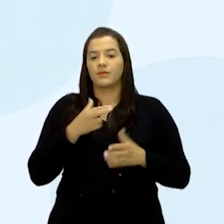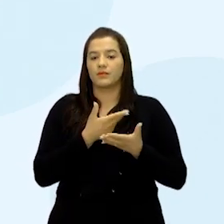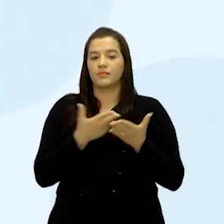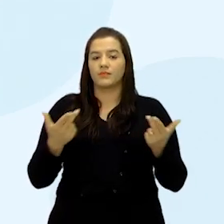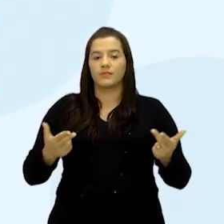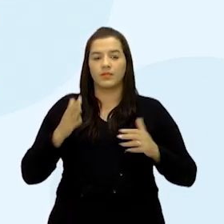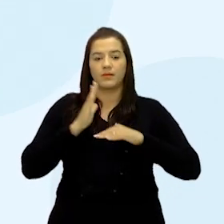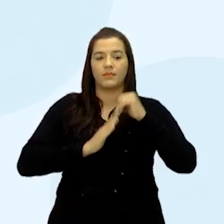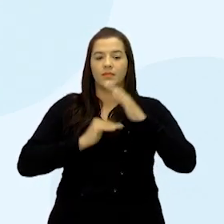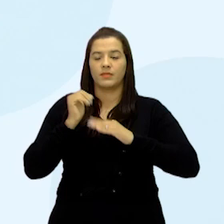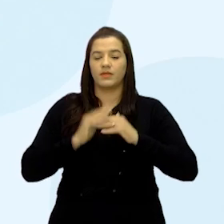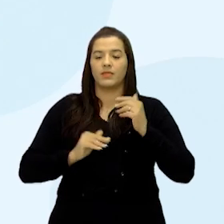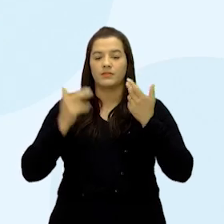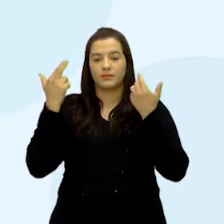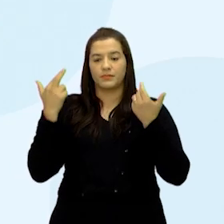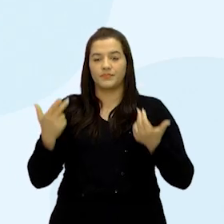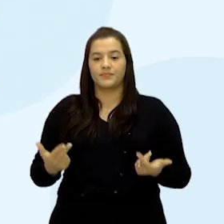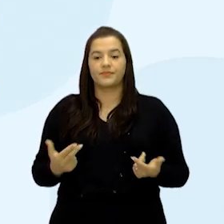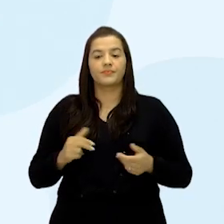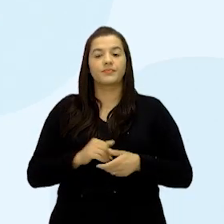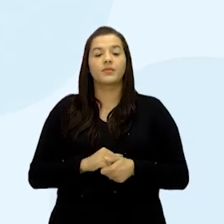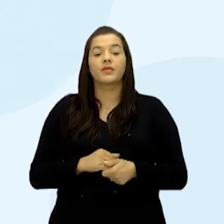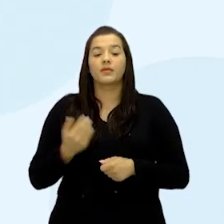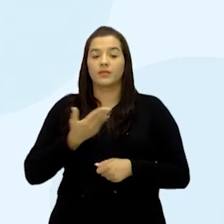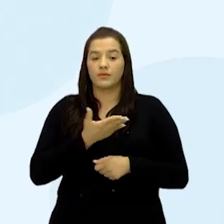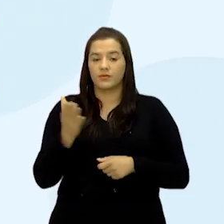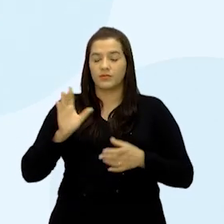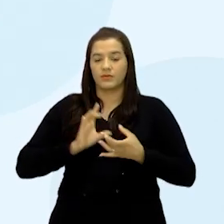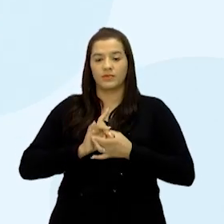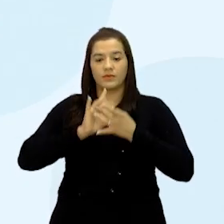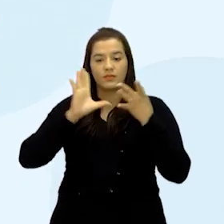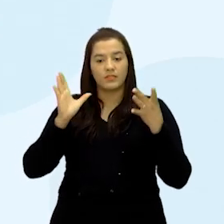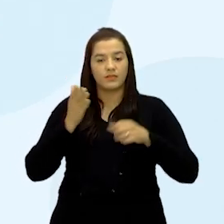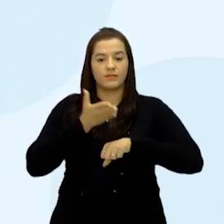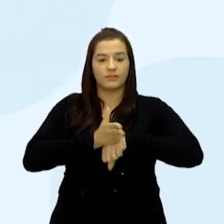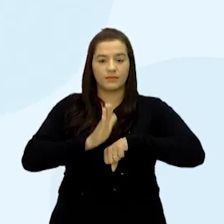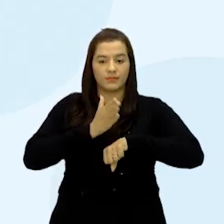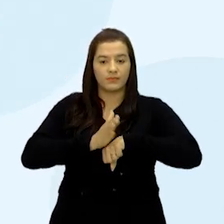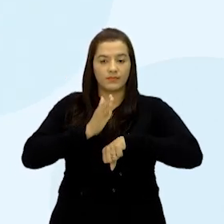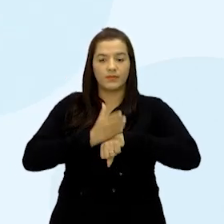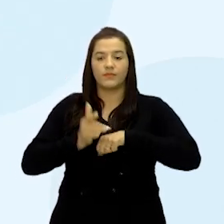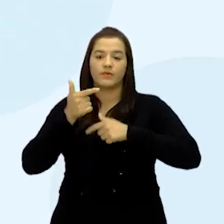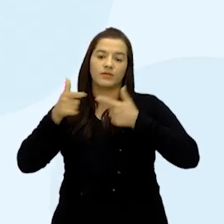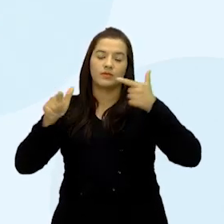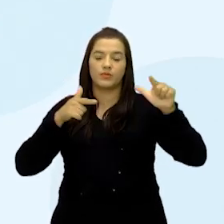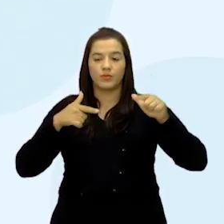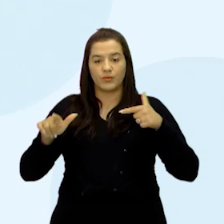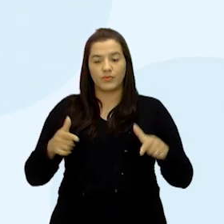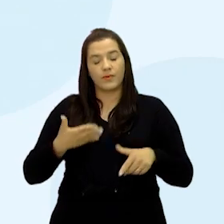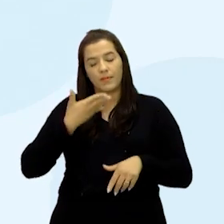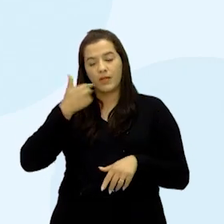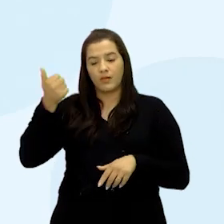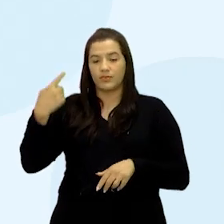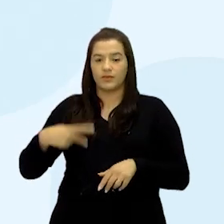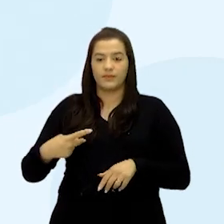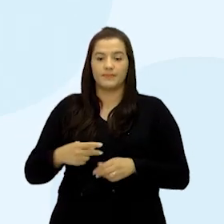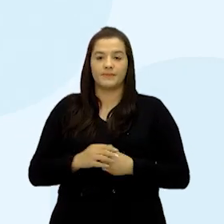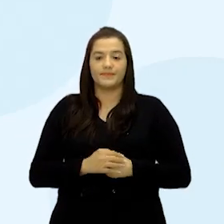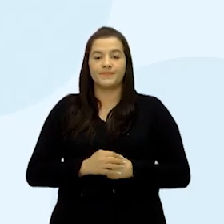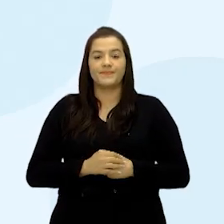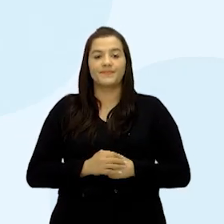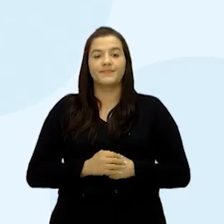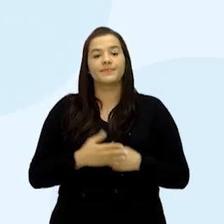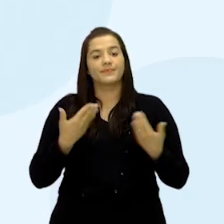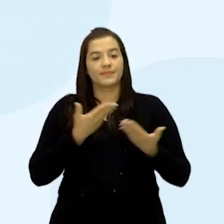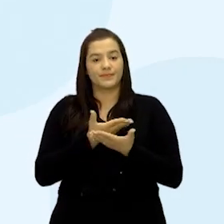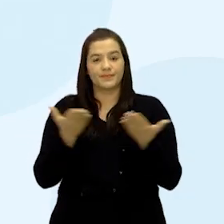correspondem às mesmas coisas, tá certo? Sim. E aí vocês fiquem à vontade aí para treinar e fazer muitos outros até melhores que esse, certo, Tony? É isso aí. Já